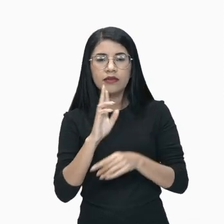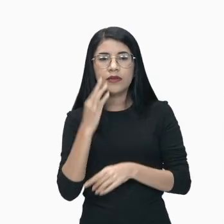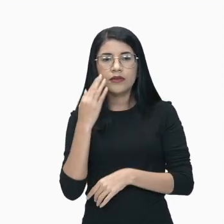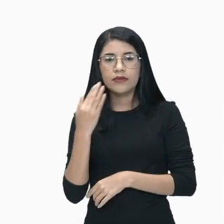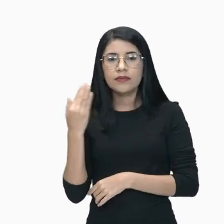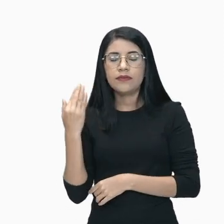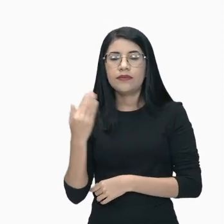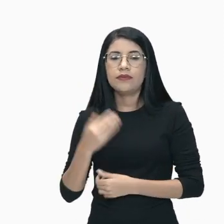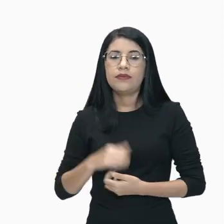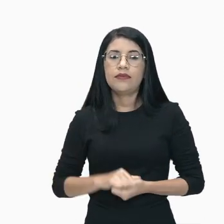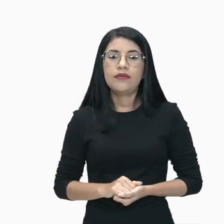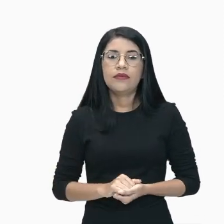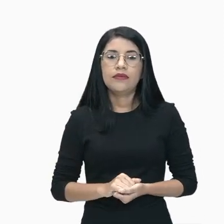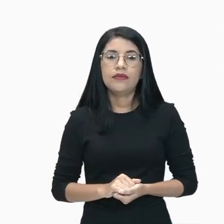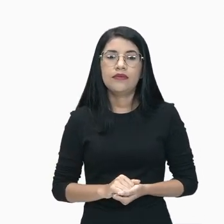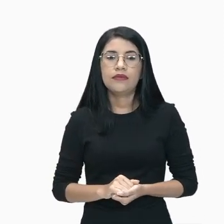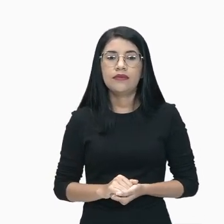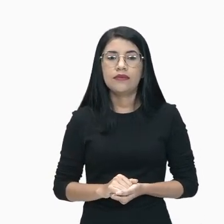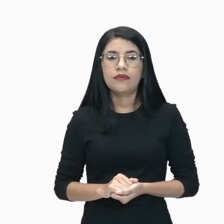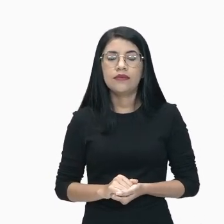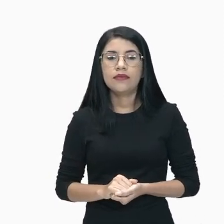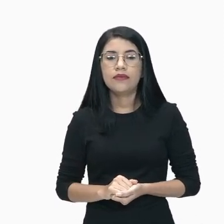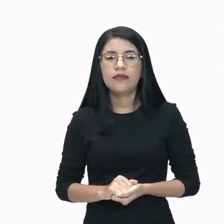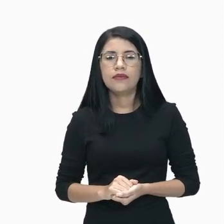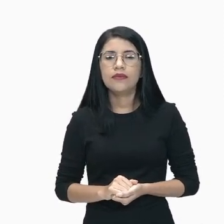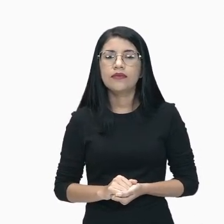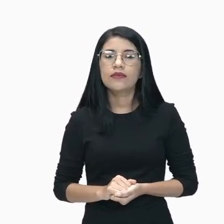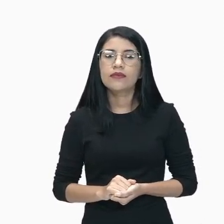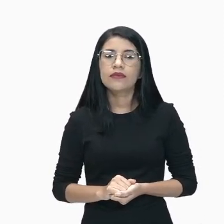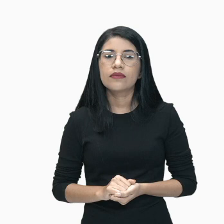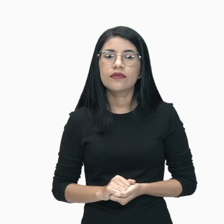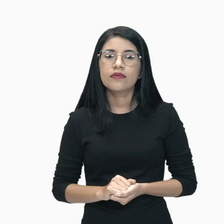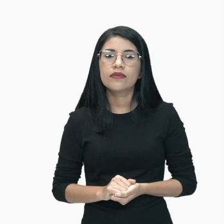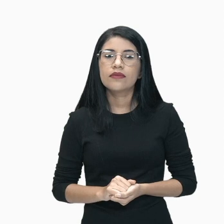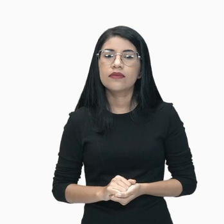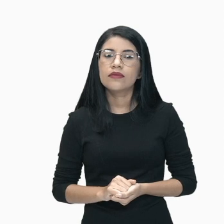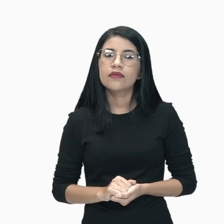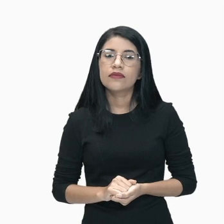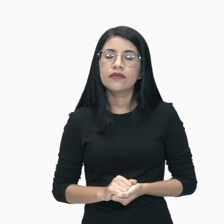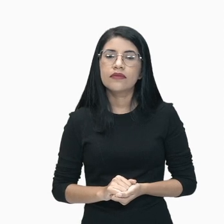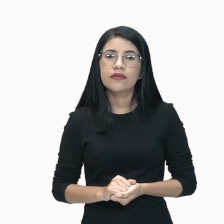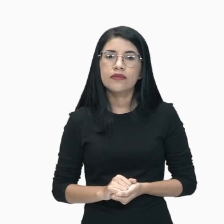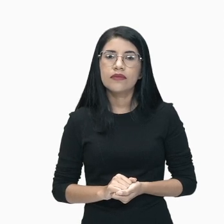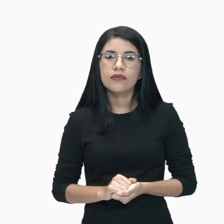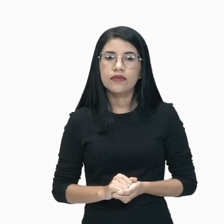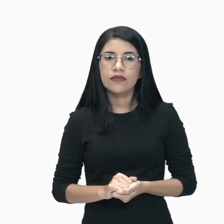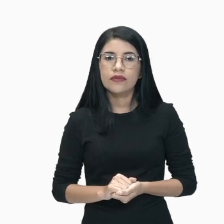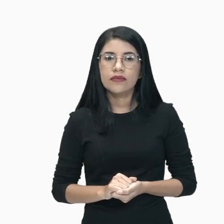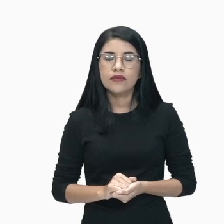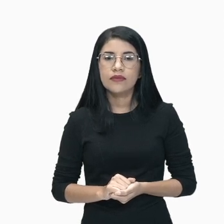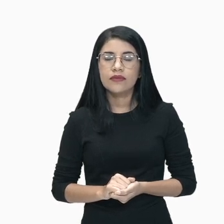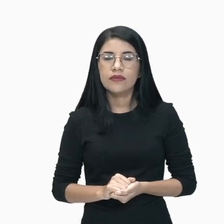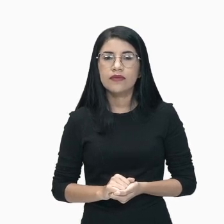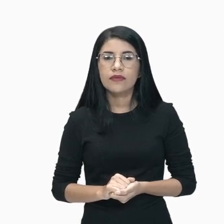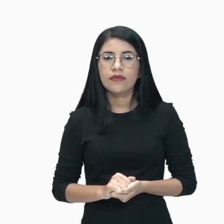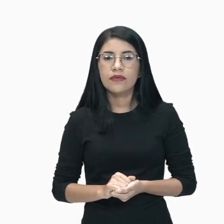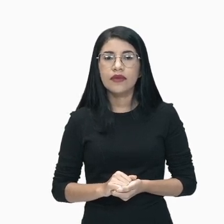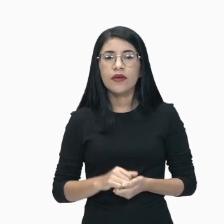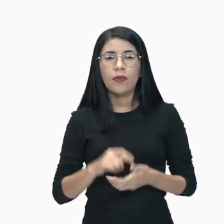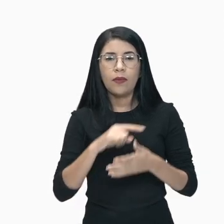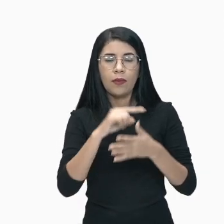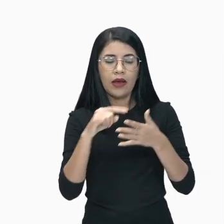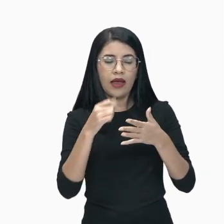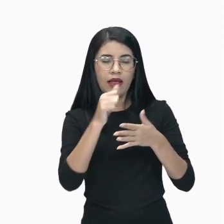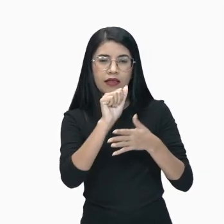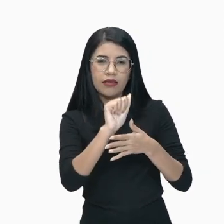dá 3,6 newtons, né? E ela é de repulsão. A alternativa correta é a letra